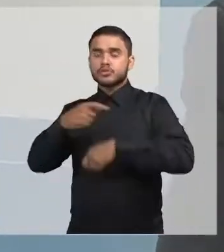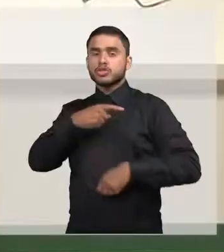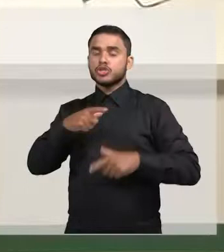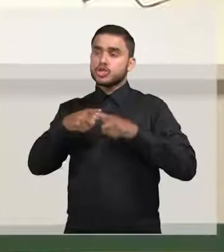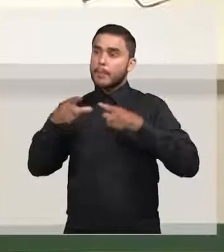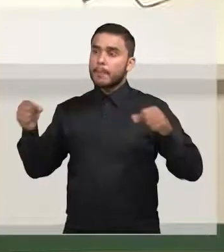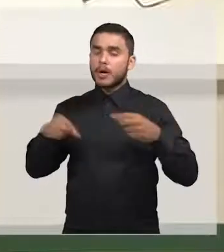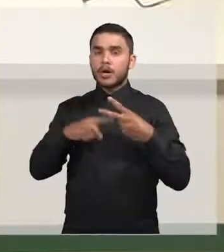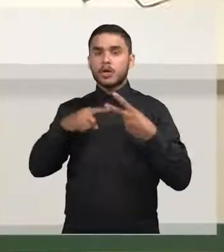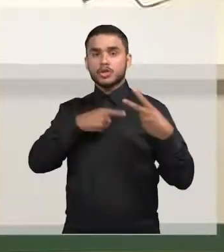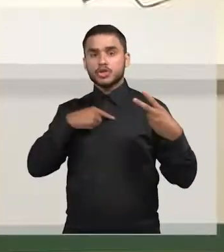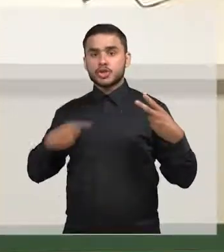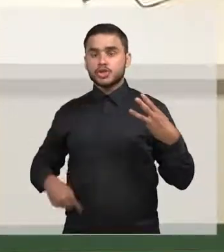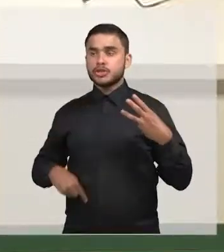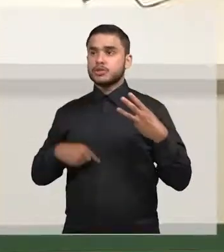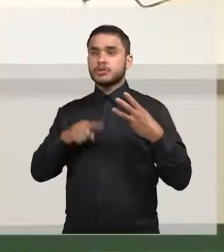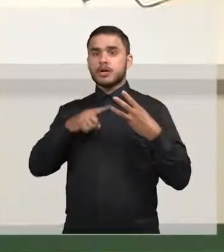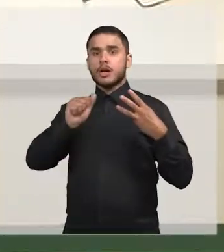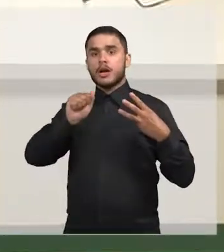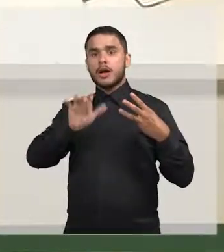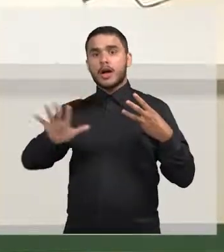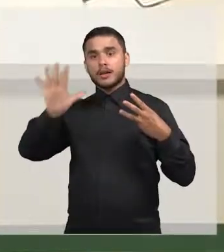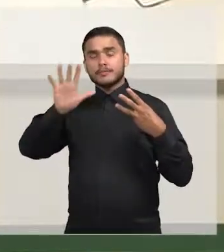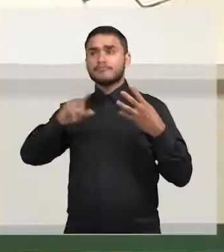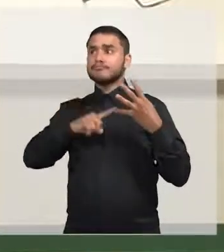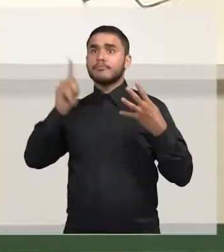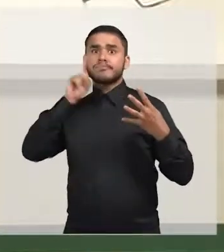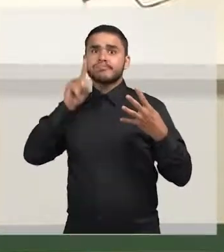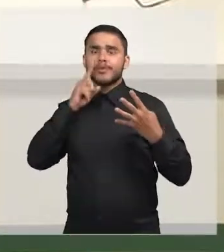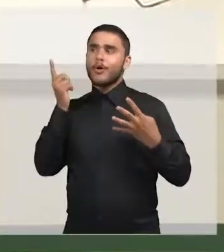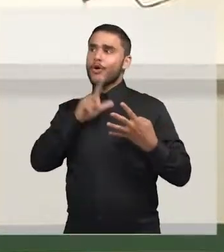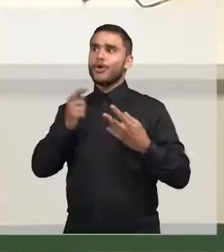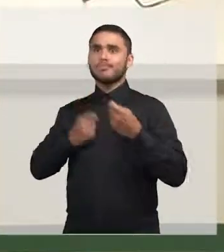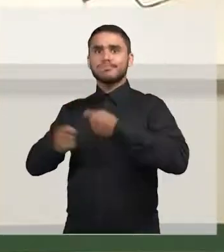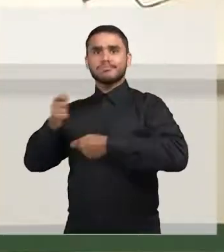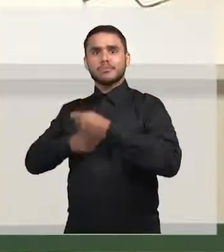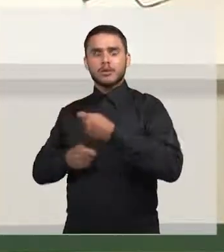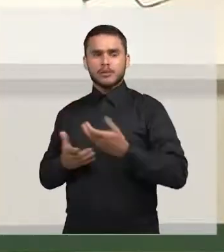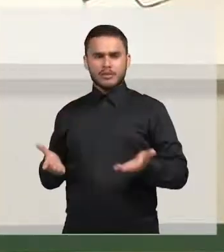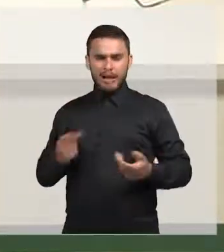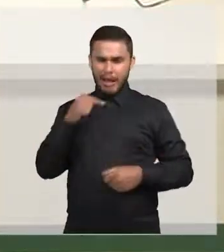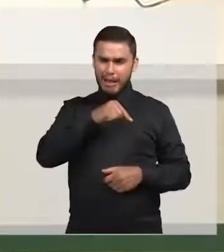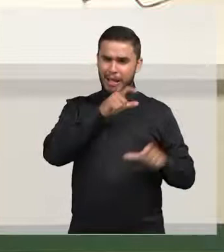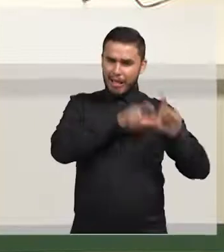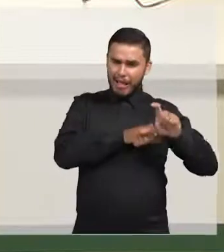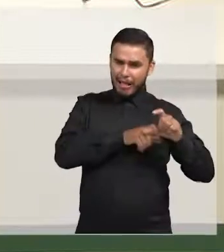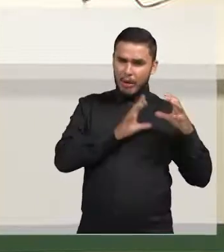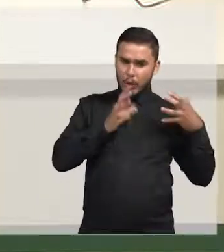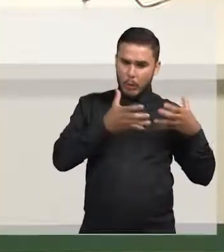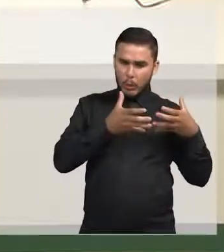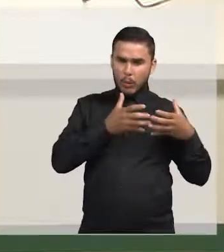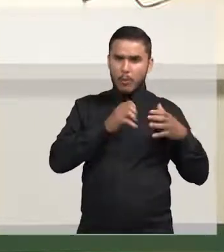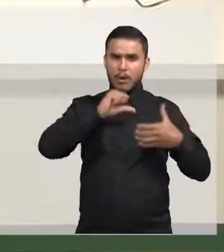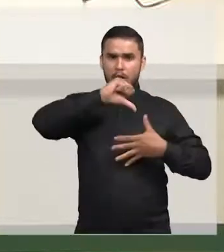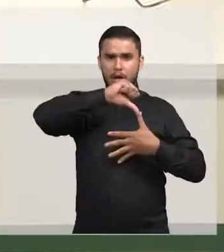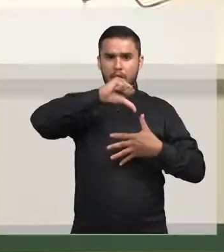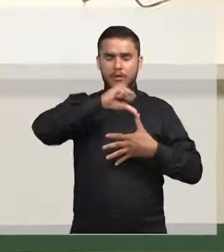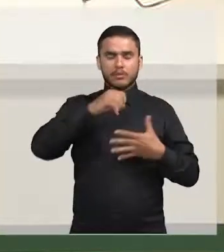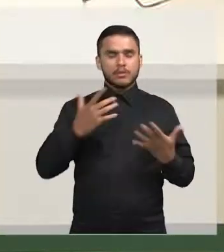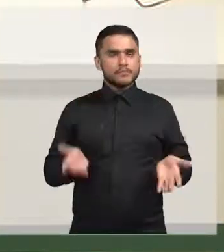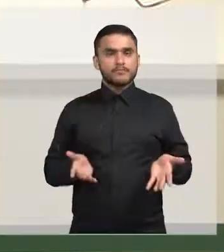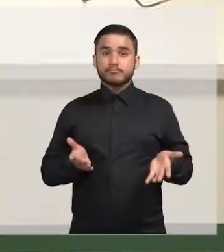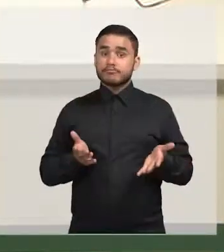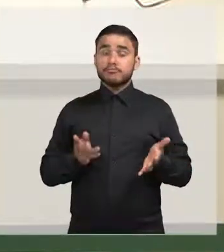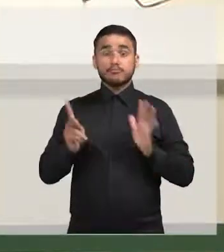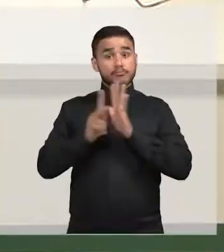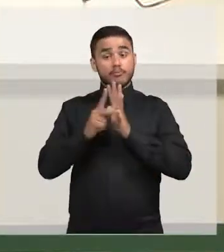Ásia e Estados Unidos. Agora, o grande problema, ele quer estar livre para fazer, e isso não é palavra do Paulo Guedes, é do próprio Bolsonaro,